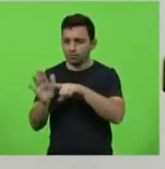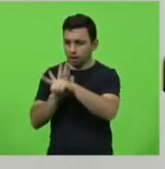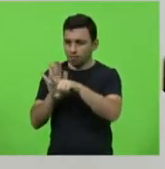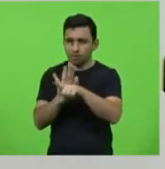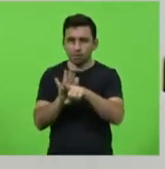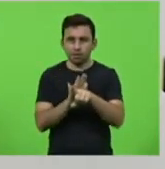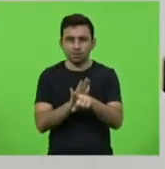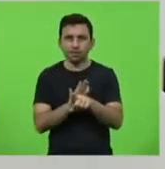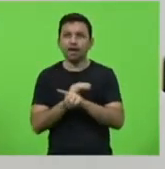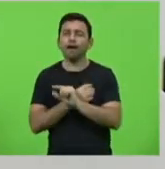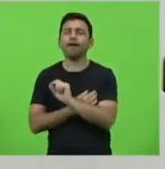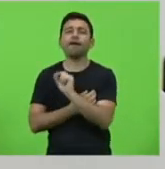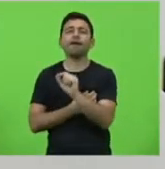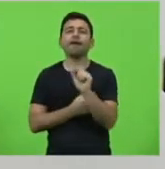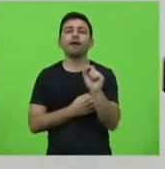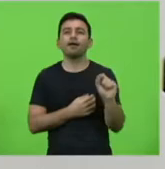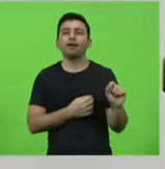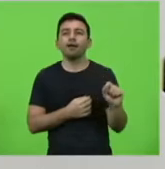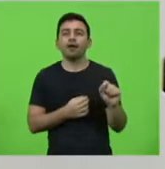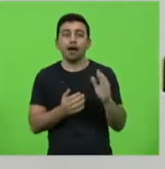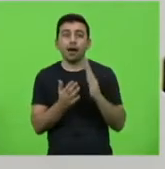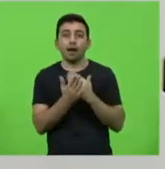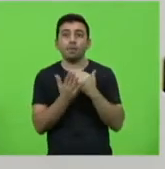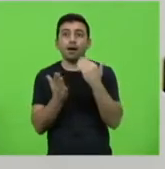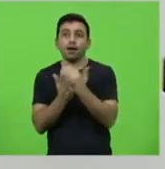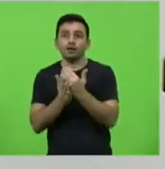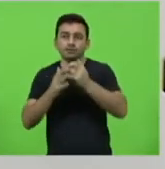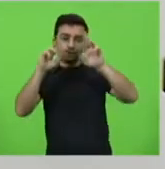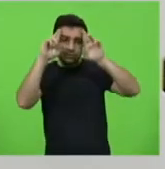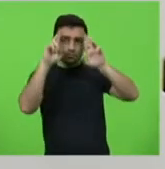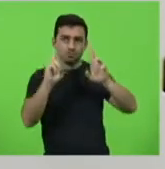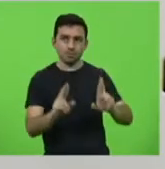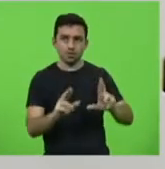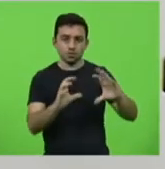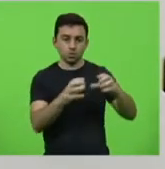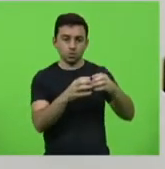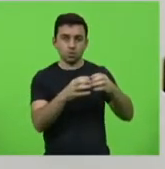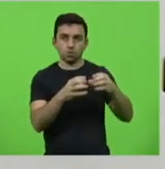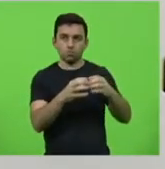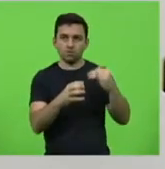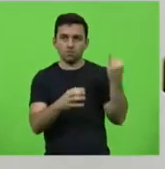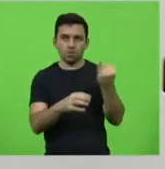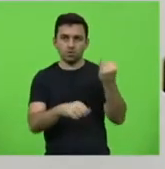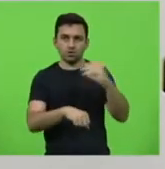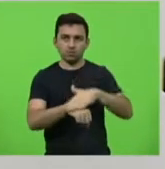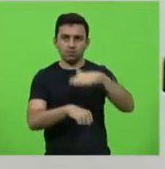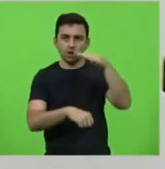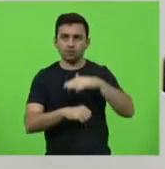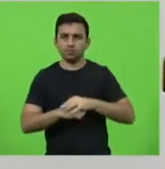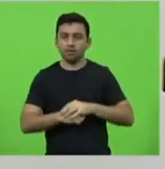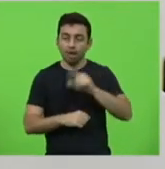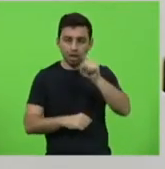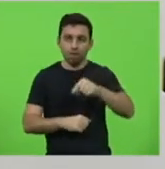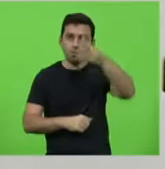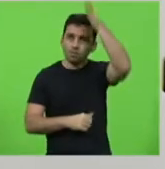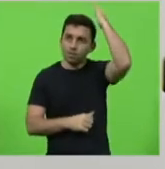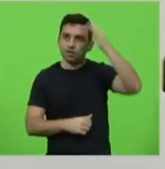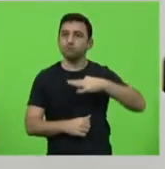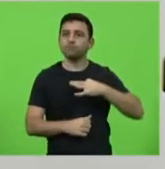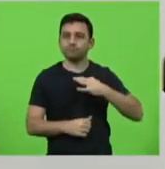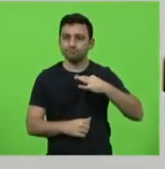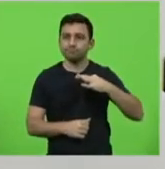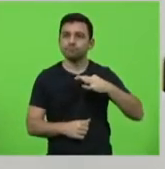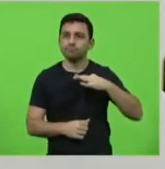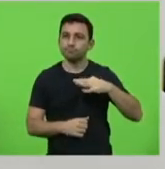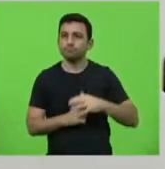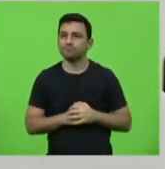quem é a entidade mais respeitada e mais necessária no coração das pessoas? É o bombeiro voluntário. É